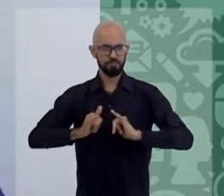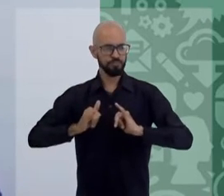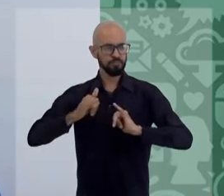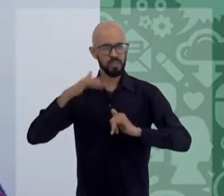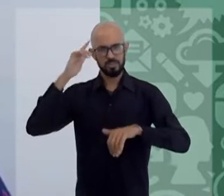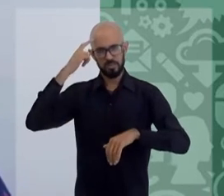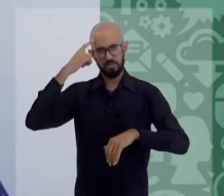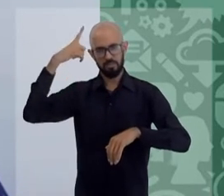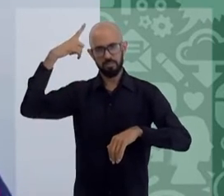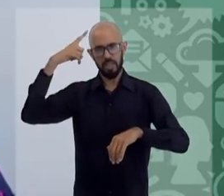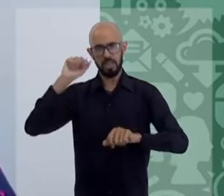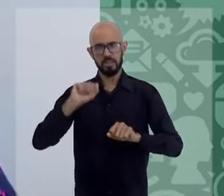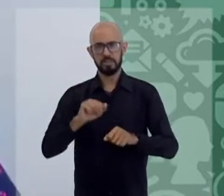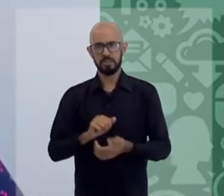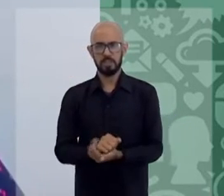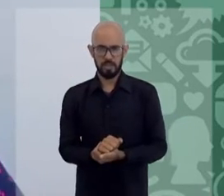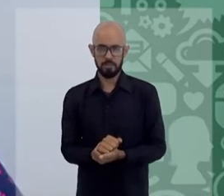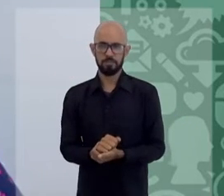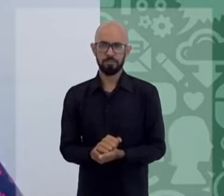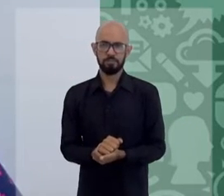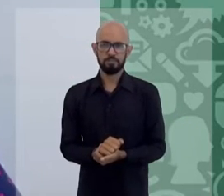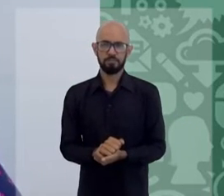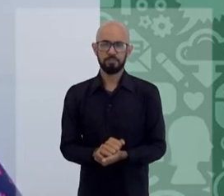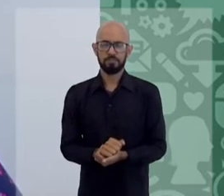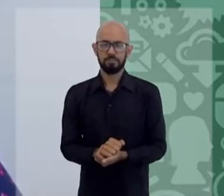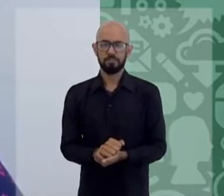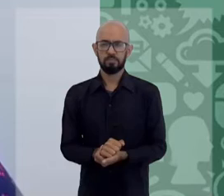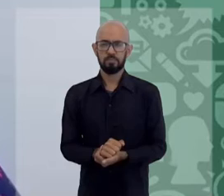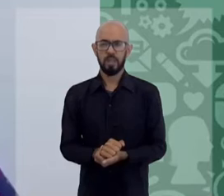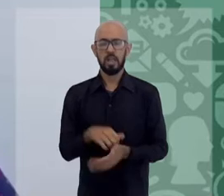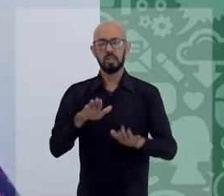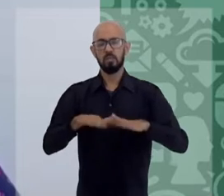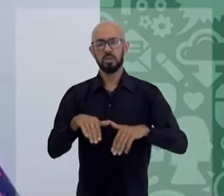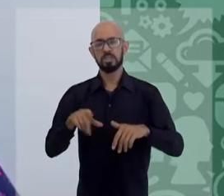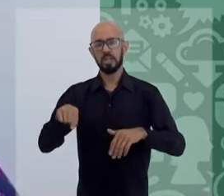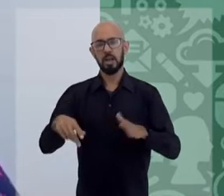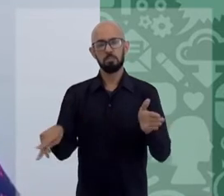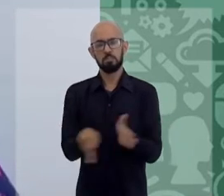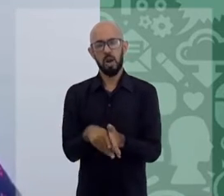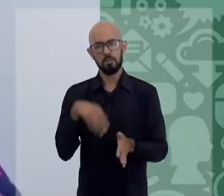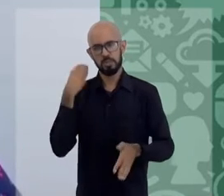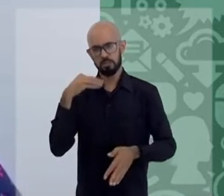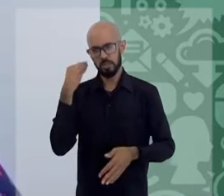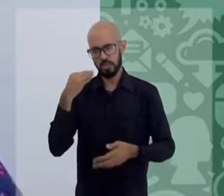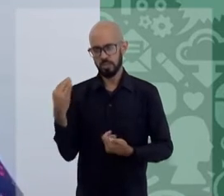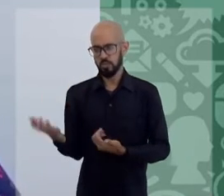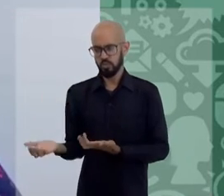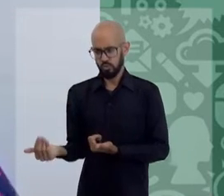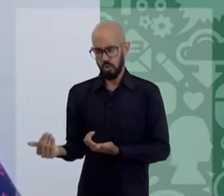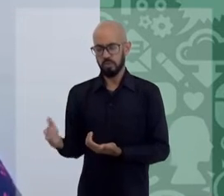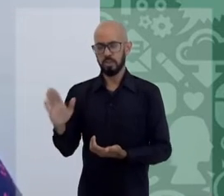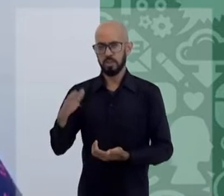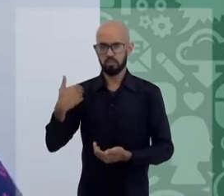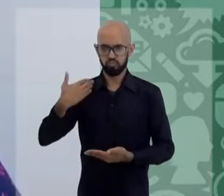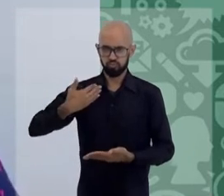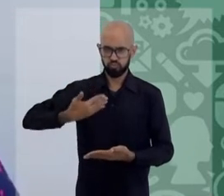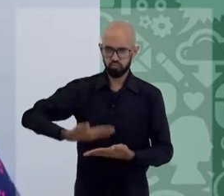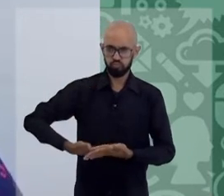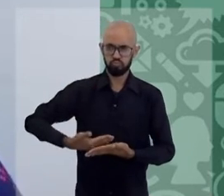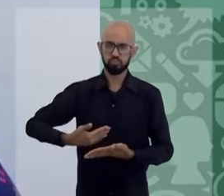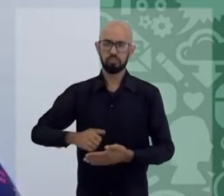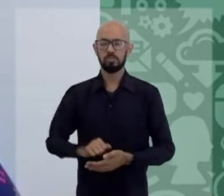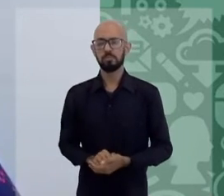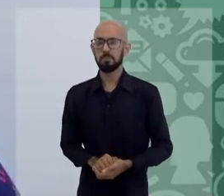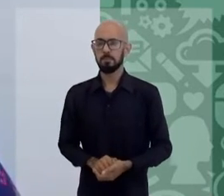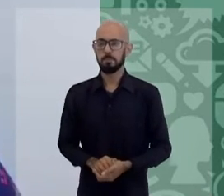dessas convicções, né, postas aí à mesa, parte da experiência de vida desses jovens, do que eles passaram